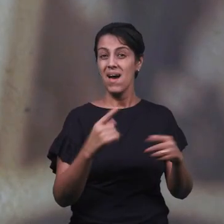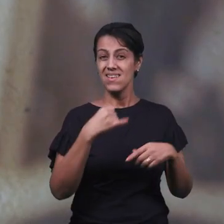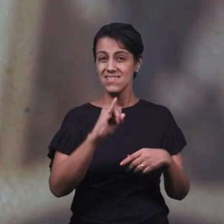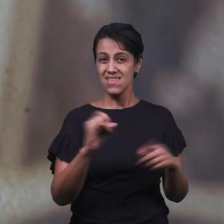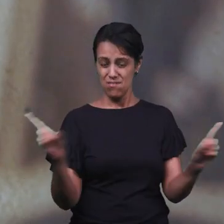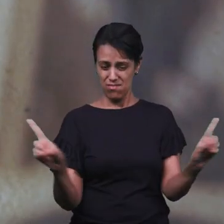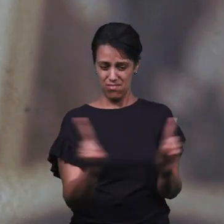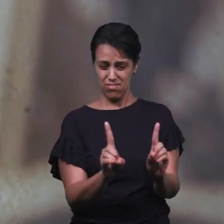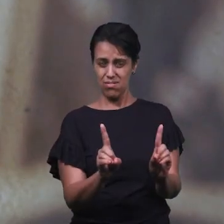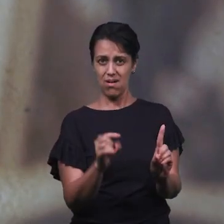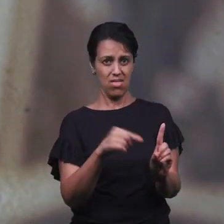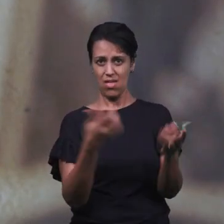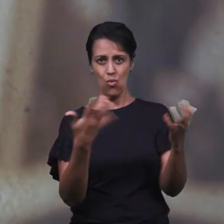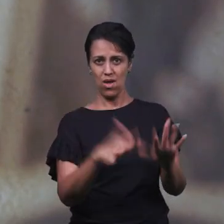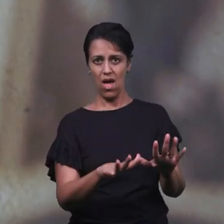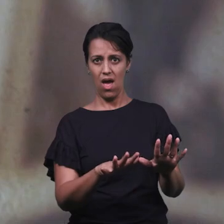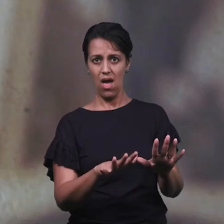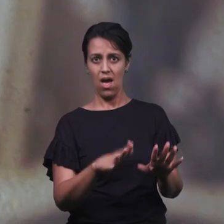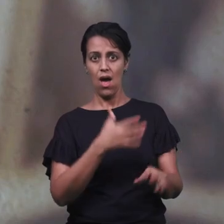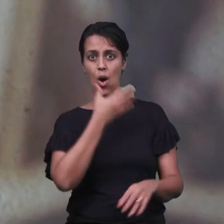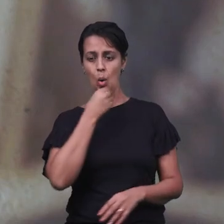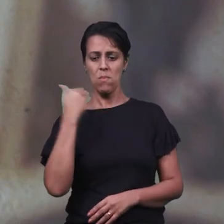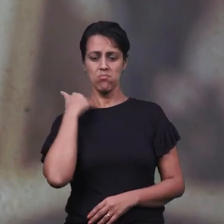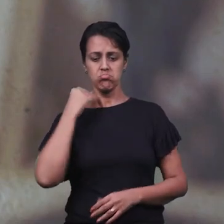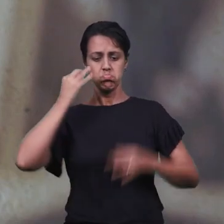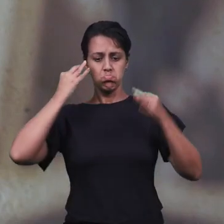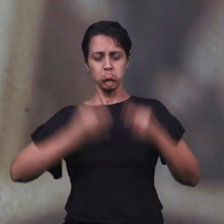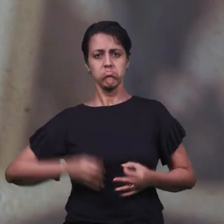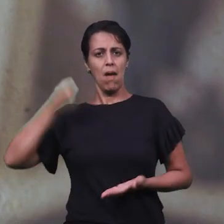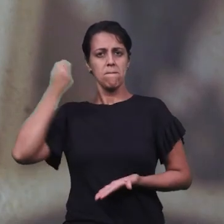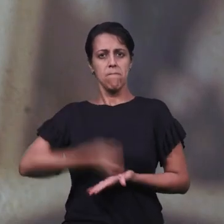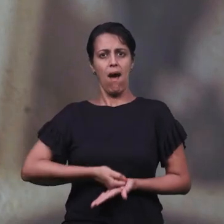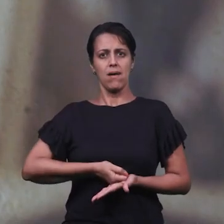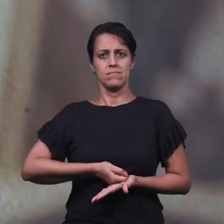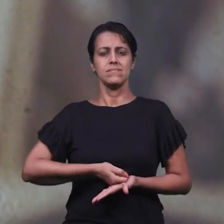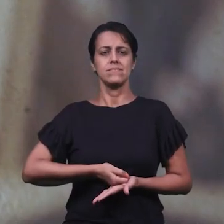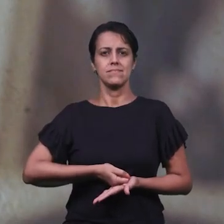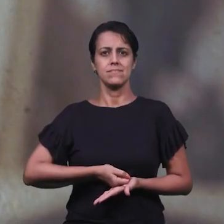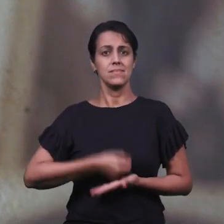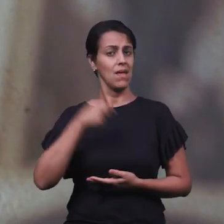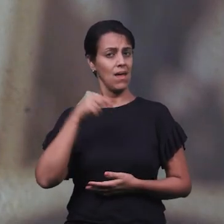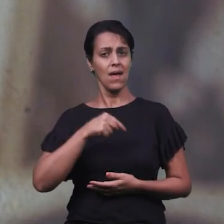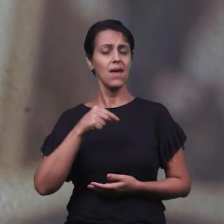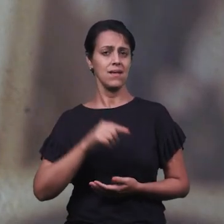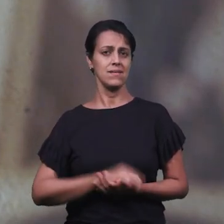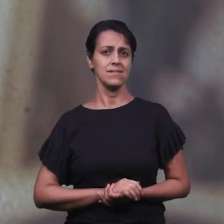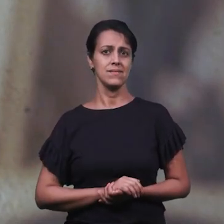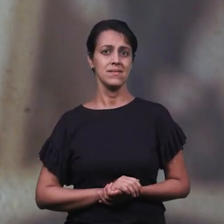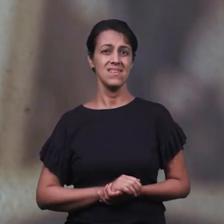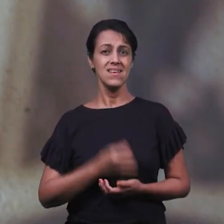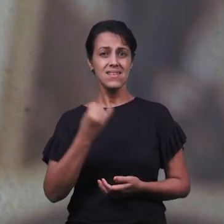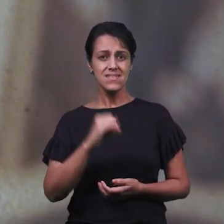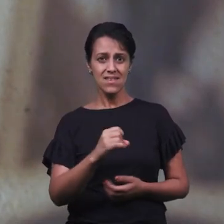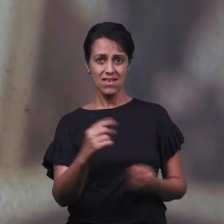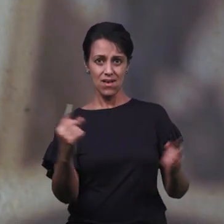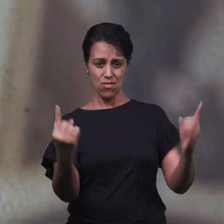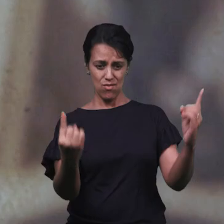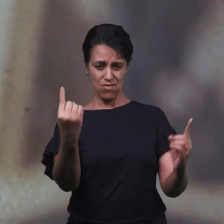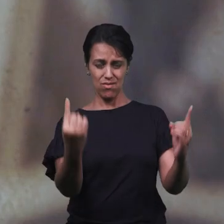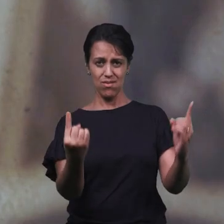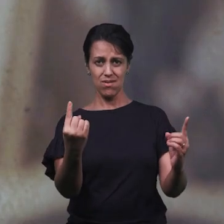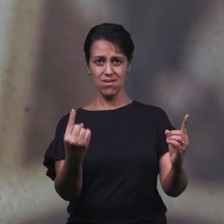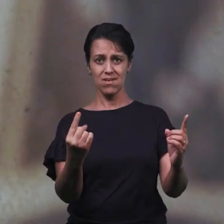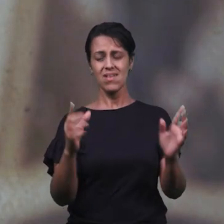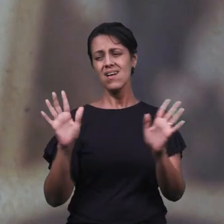tenham interesse, é o juiz que vai decidir. Então, quando ele deixou, né, quando as partes elas deixaram para que um